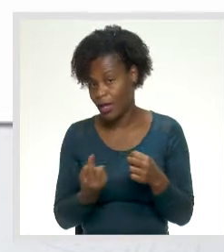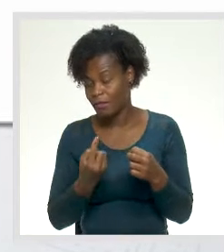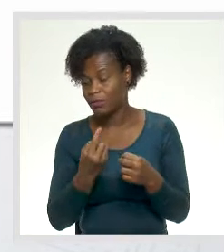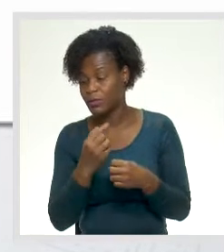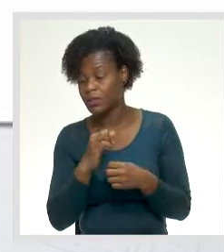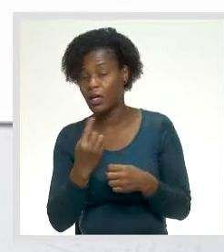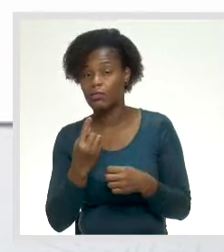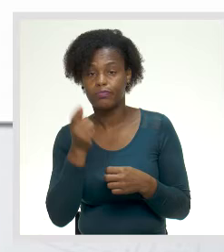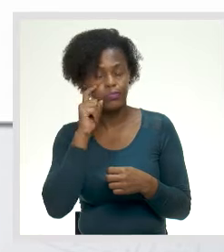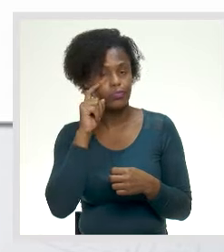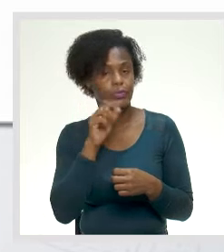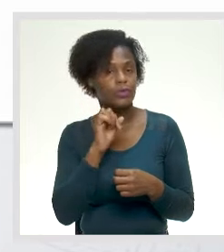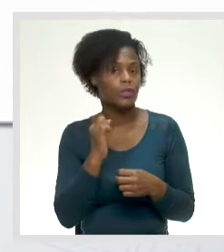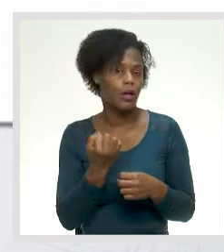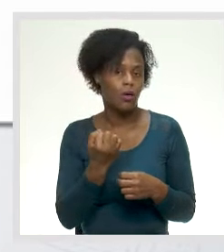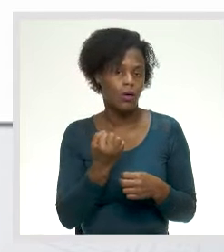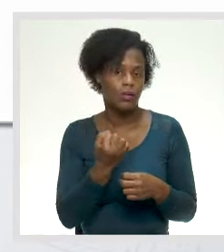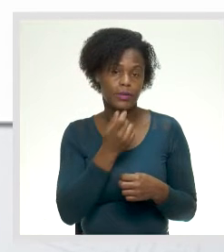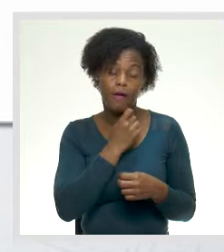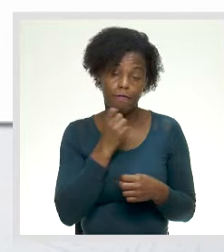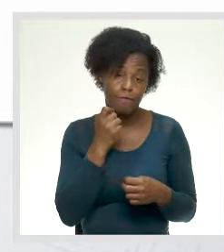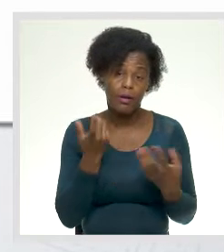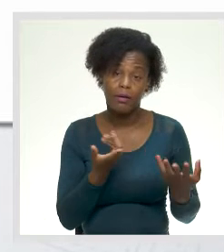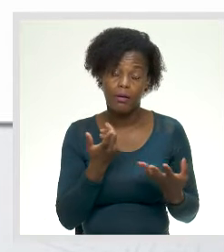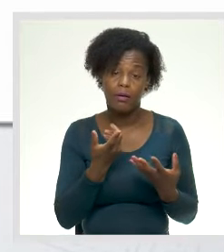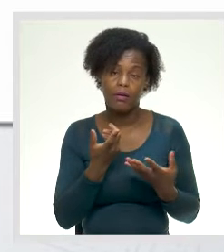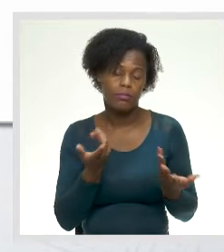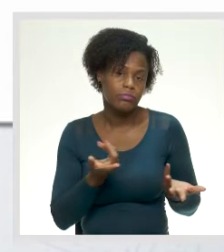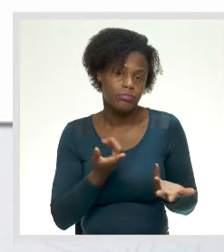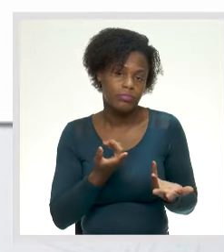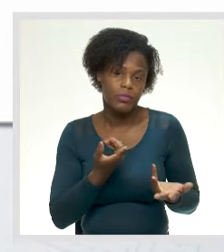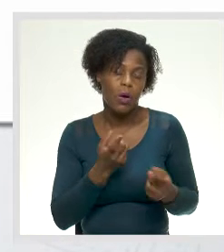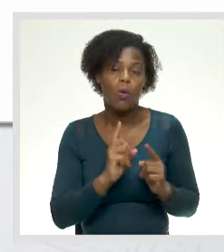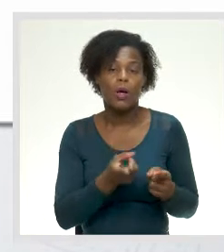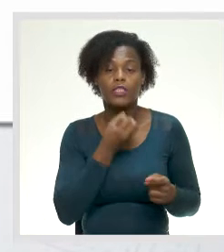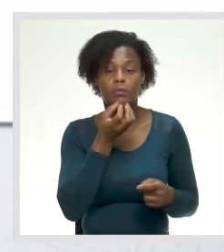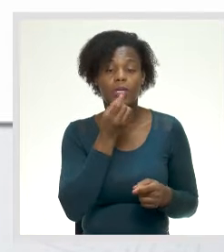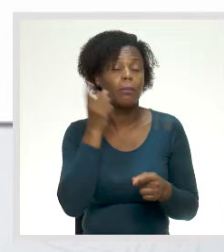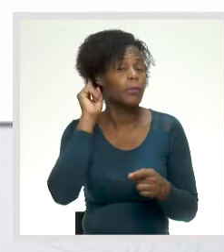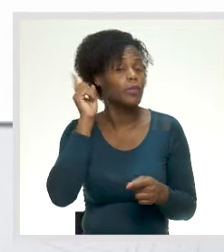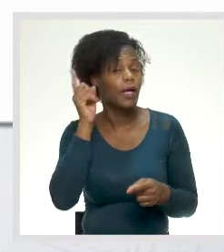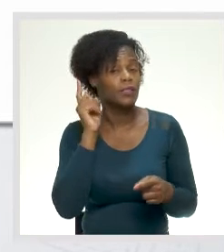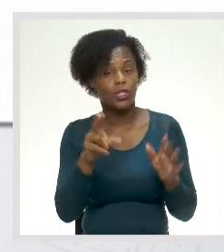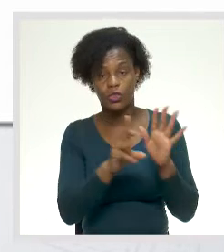ser salvaguardados ou sacrificados, o que justifica a importância das normas